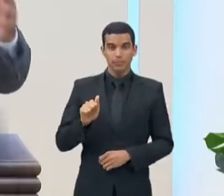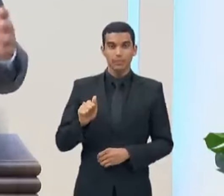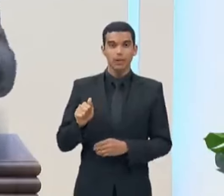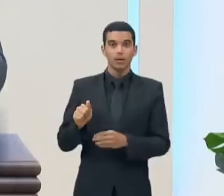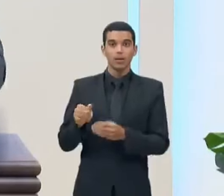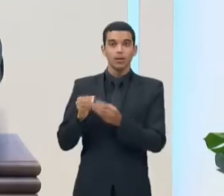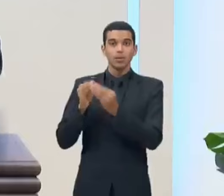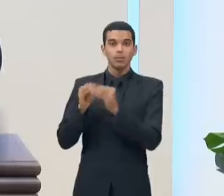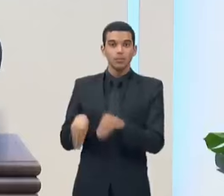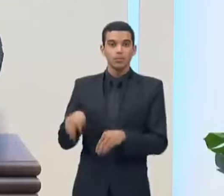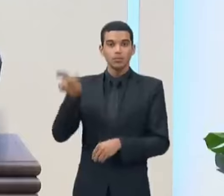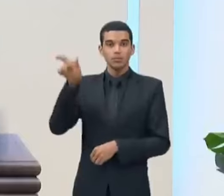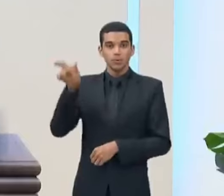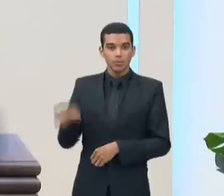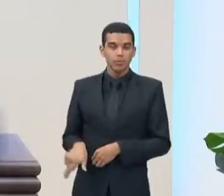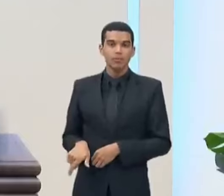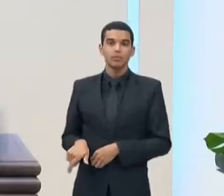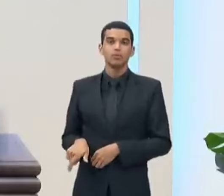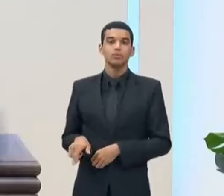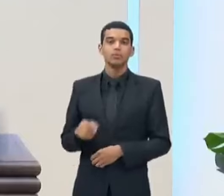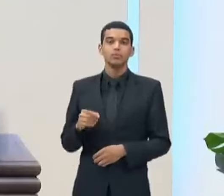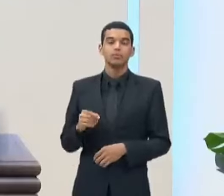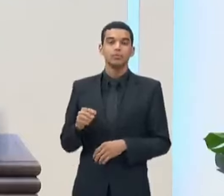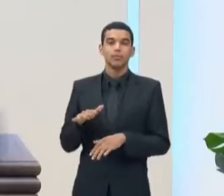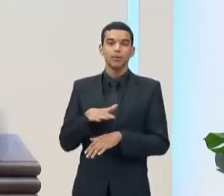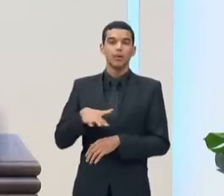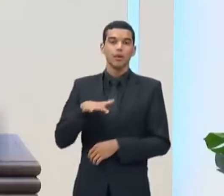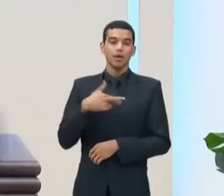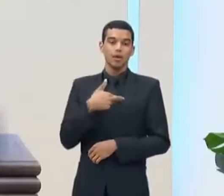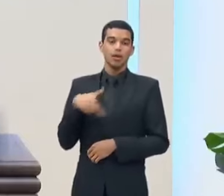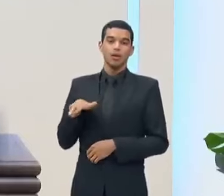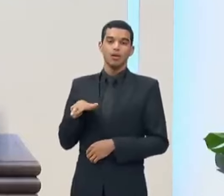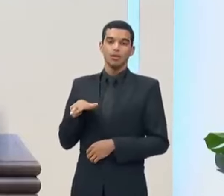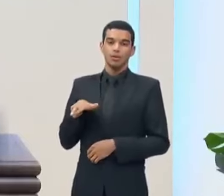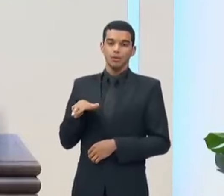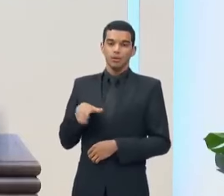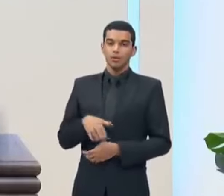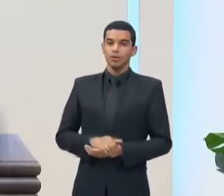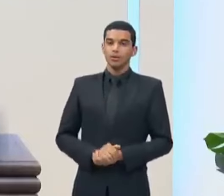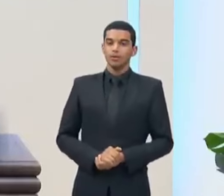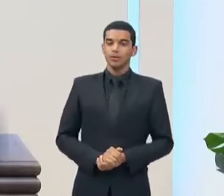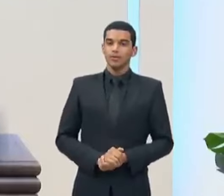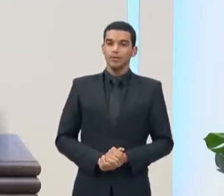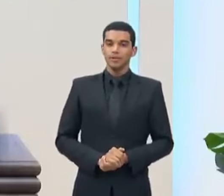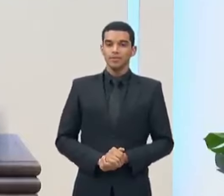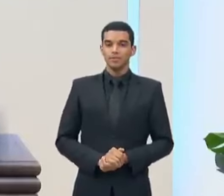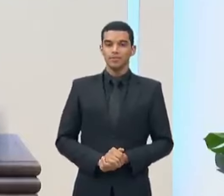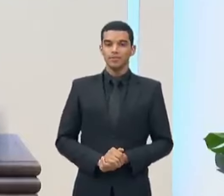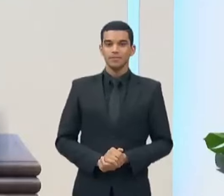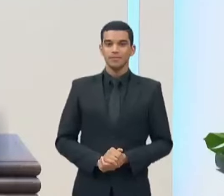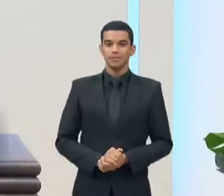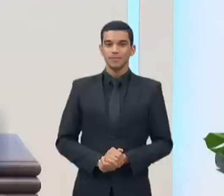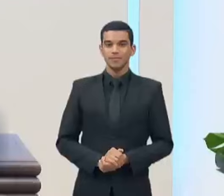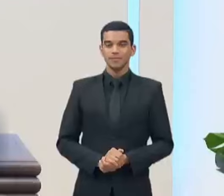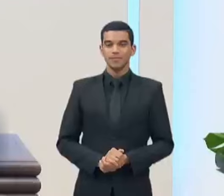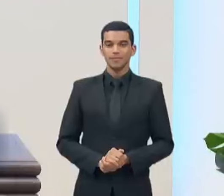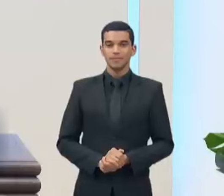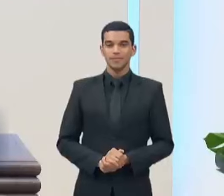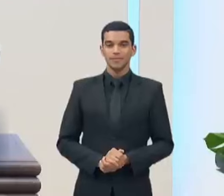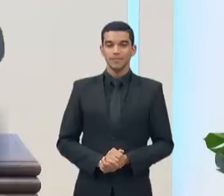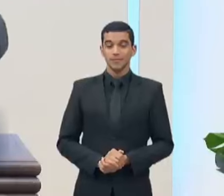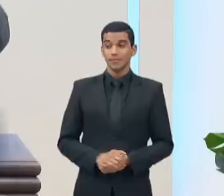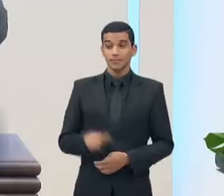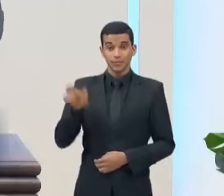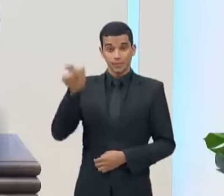seu aspecto religioso, ou seja, uma destruição religiosa sobre a vida do homem. O homem não